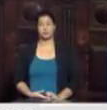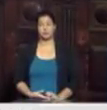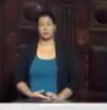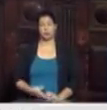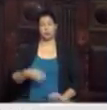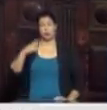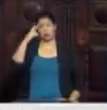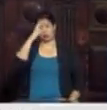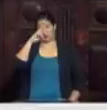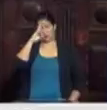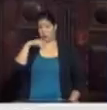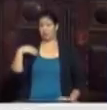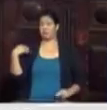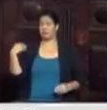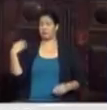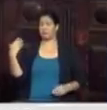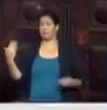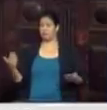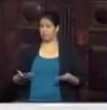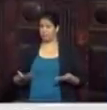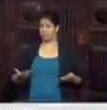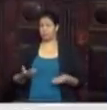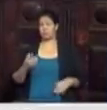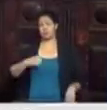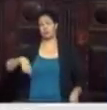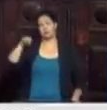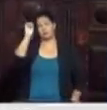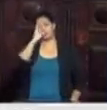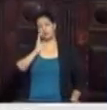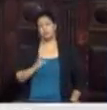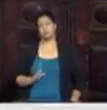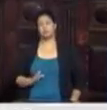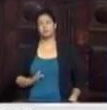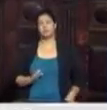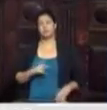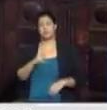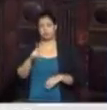A história recente do nosso país